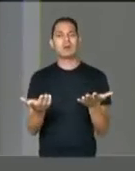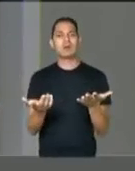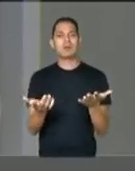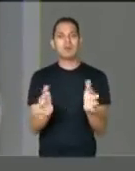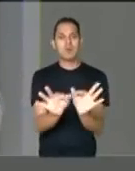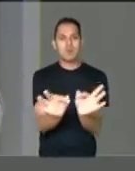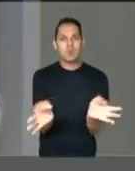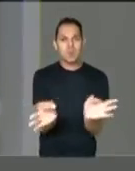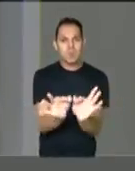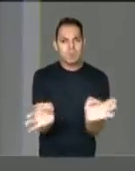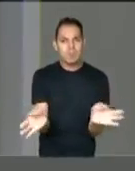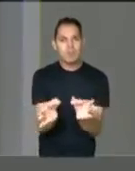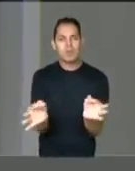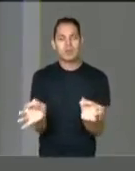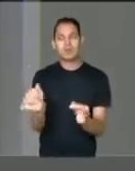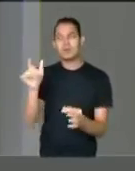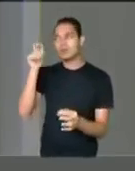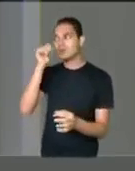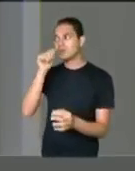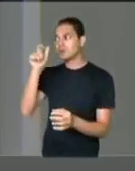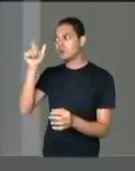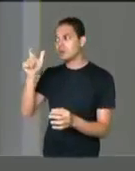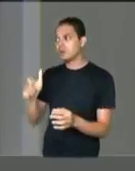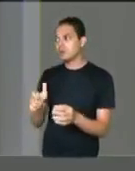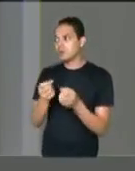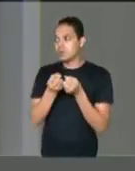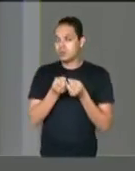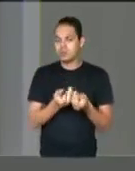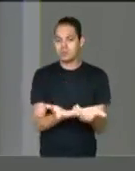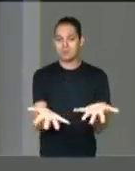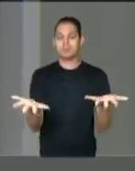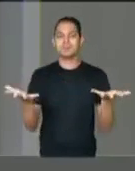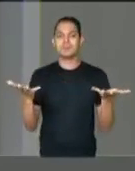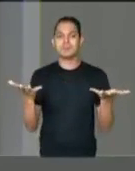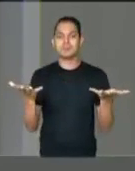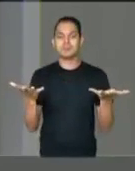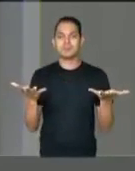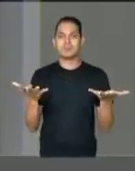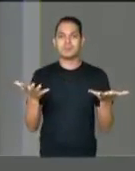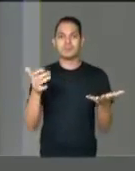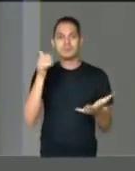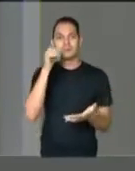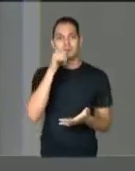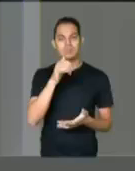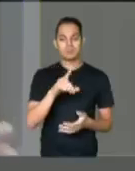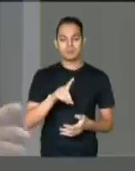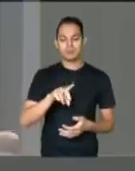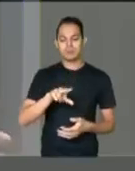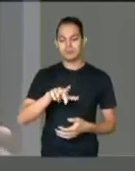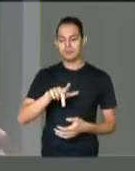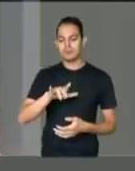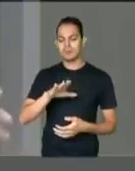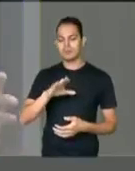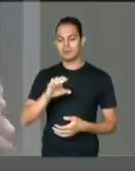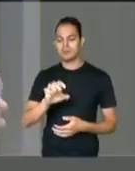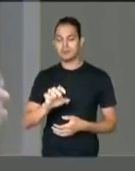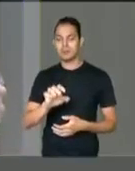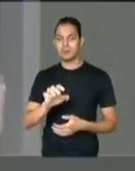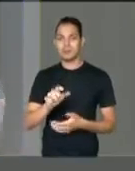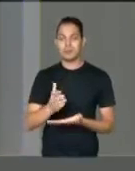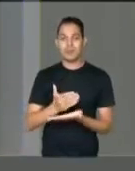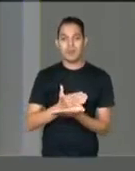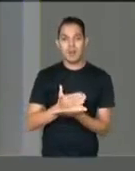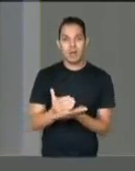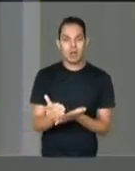aos humildes da Bahia e do Brasil. Irmã Dulce começou suas